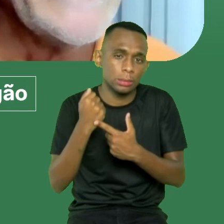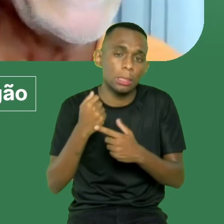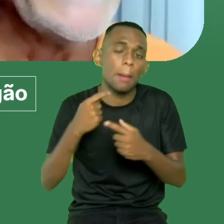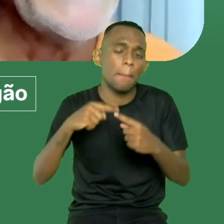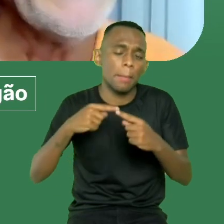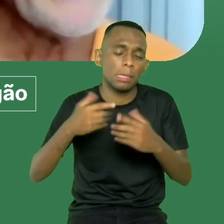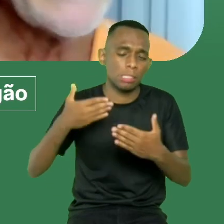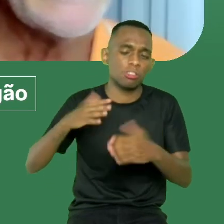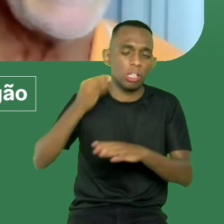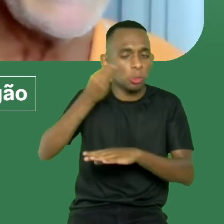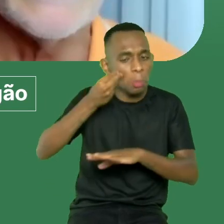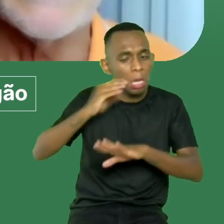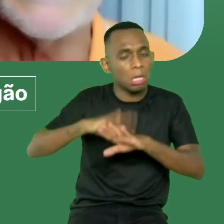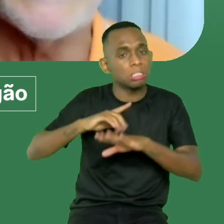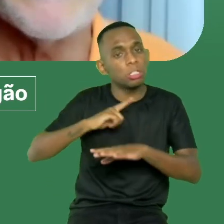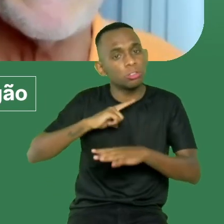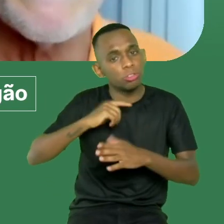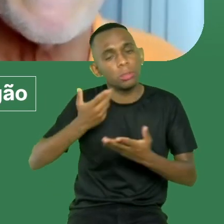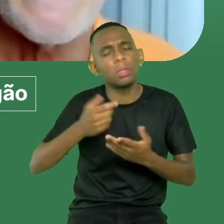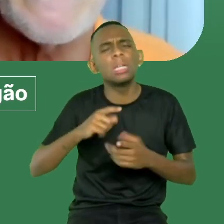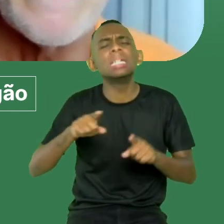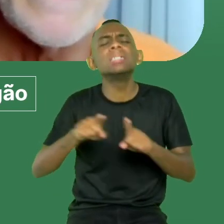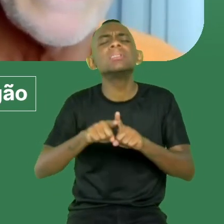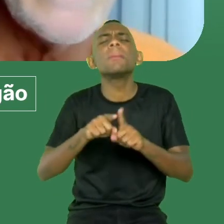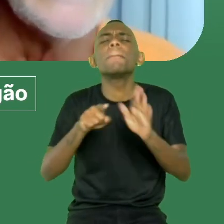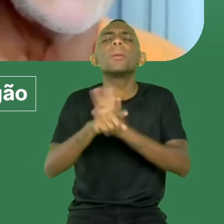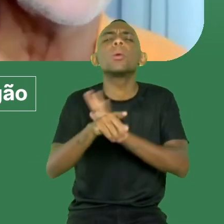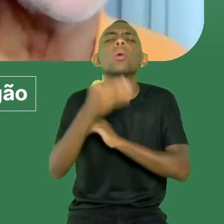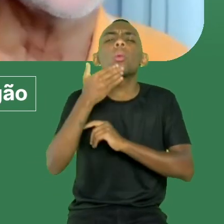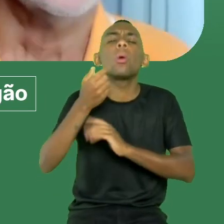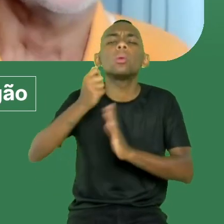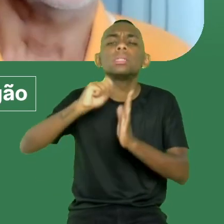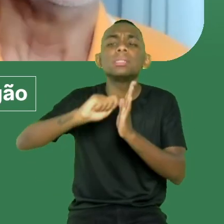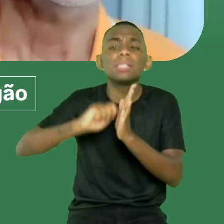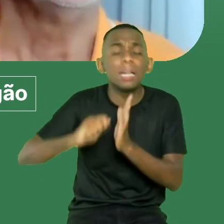estava. E a escrita, como é que ela chegou para você?